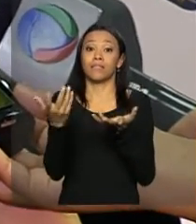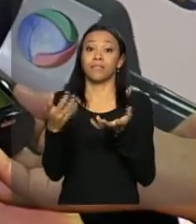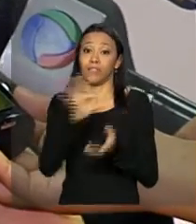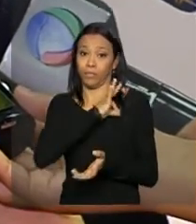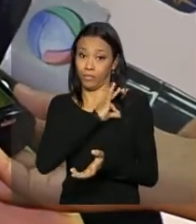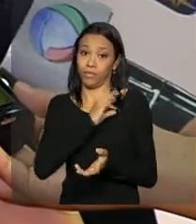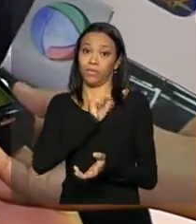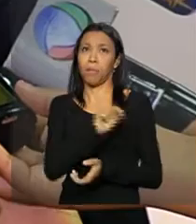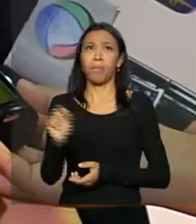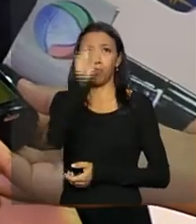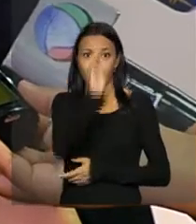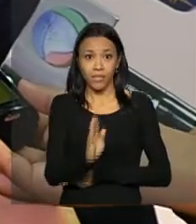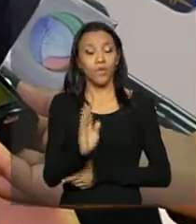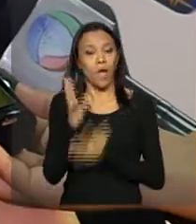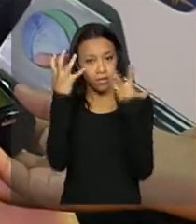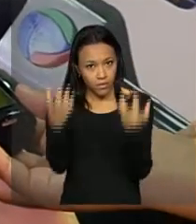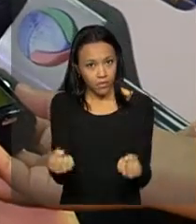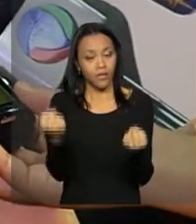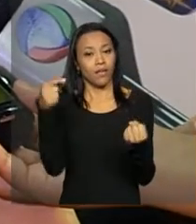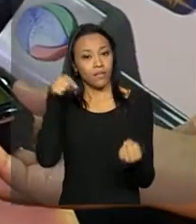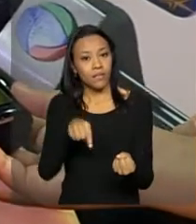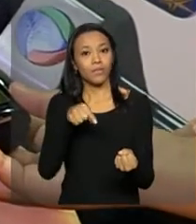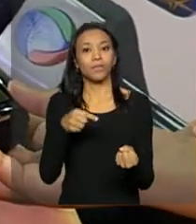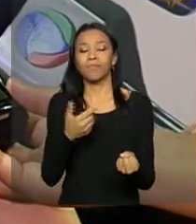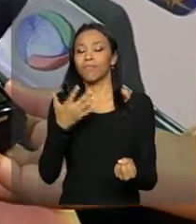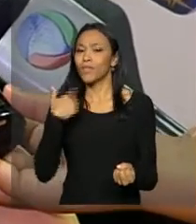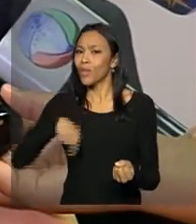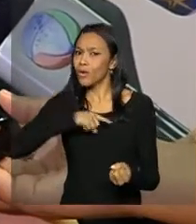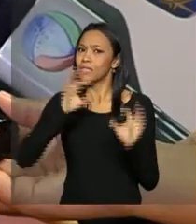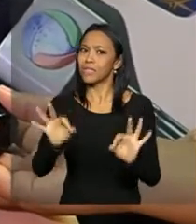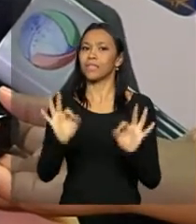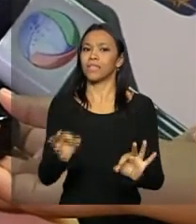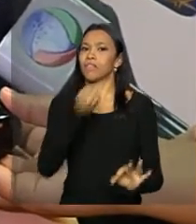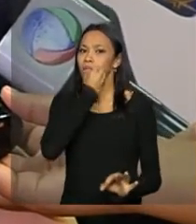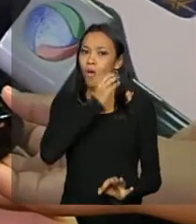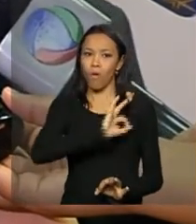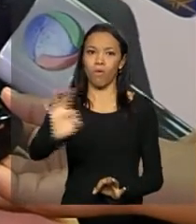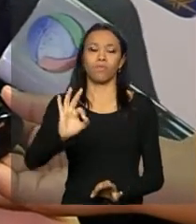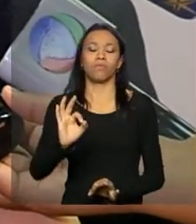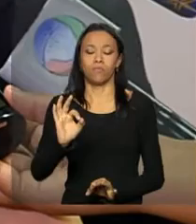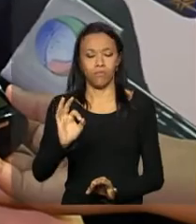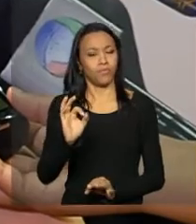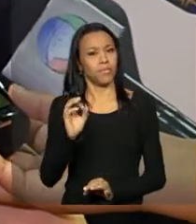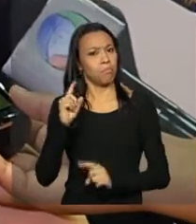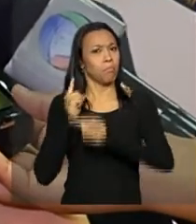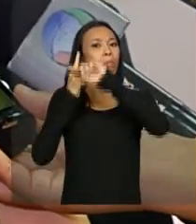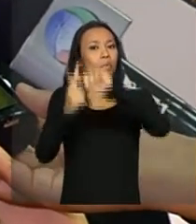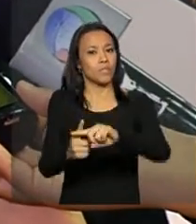Brasil inteiro aderir a esse processo, mais certeza nós teremos do resultado, um resultado